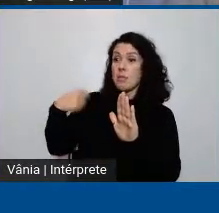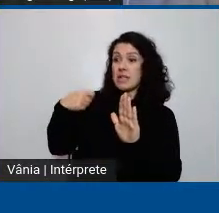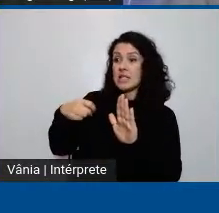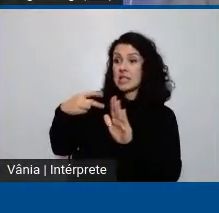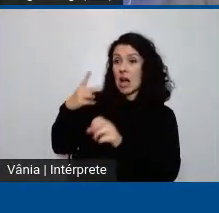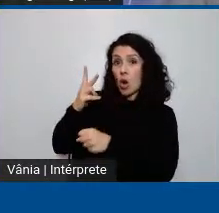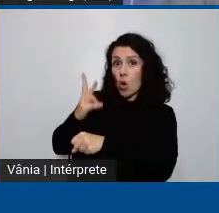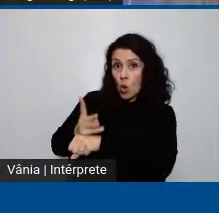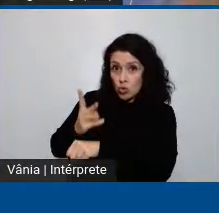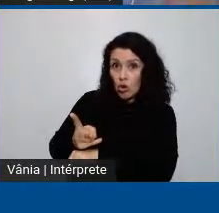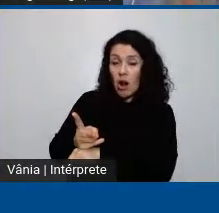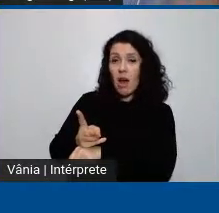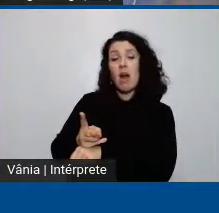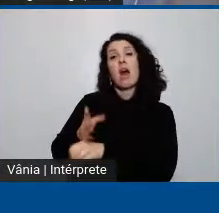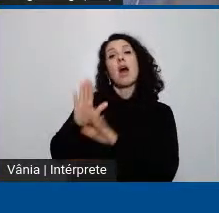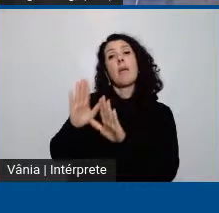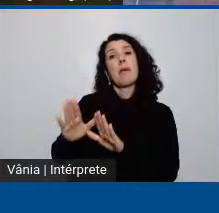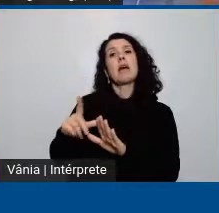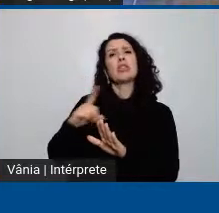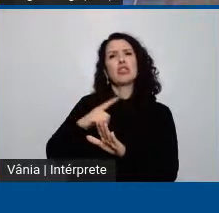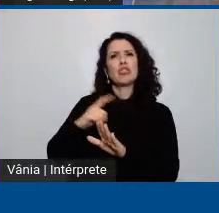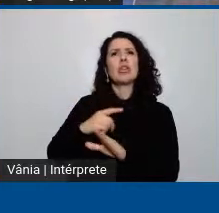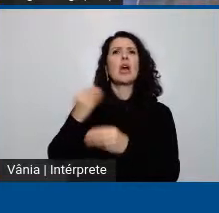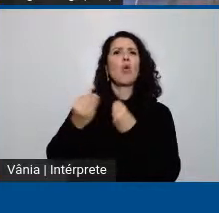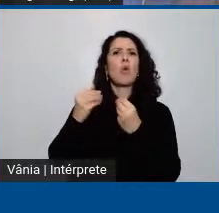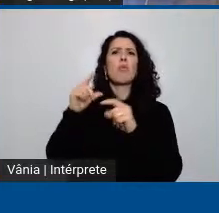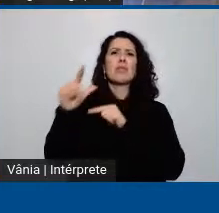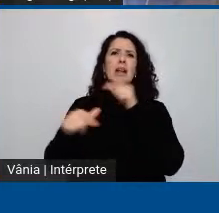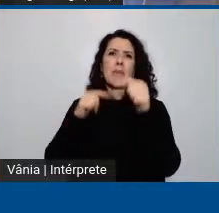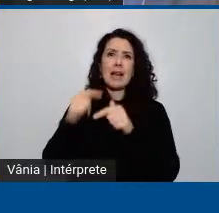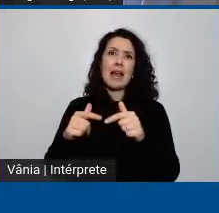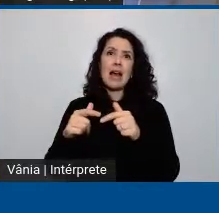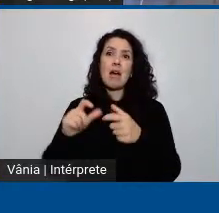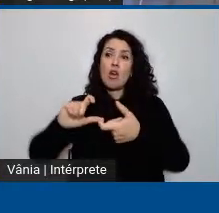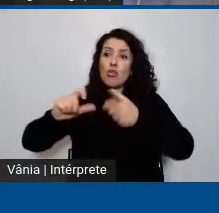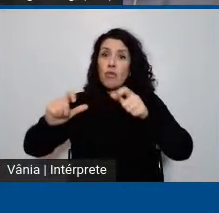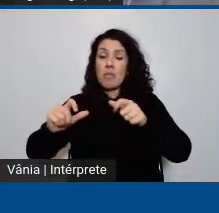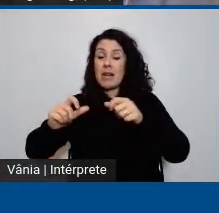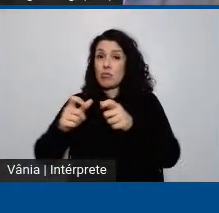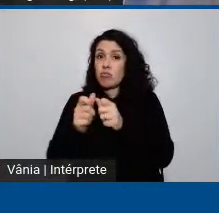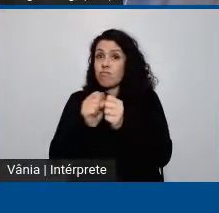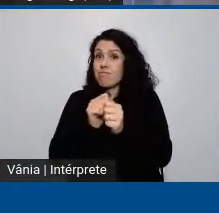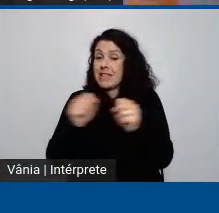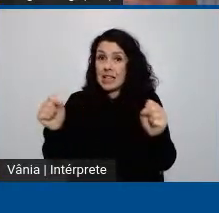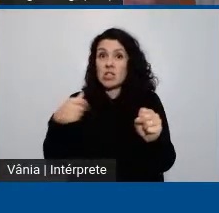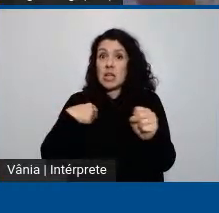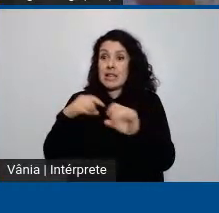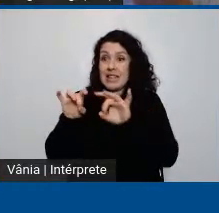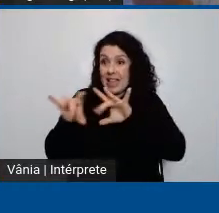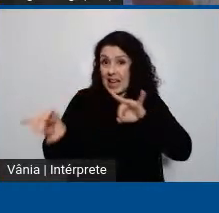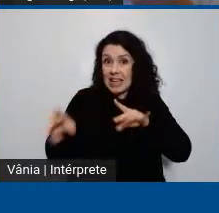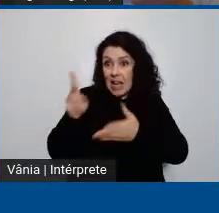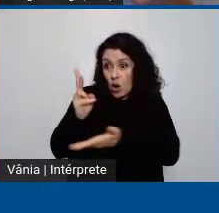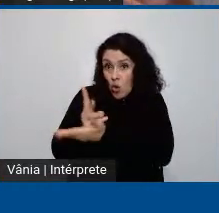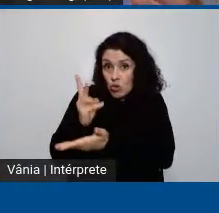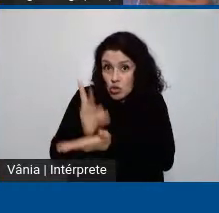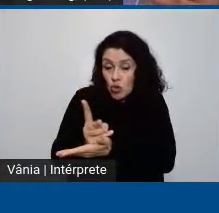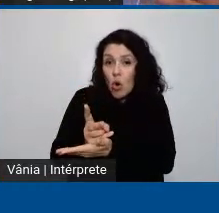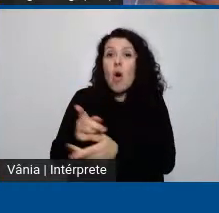controlada, trabalhando em grande formato, um domínio muito grande dessa técnica, ao mesmo tempo que ele é o